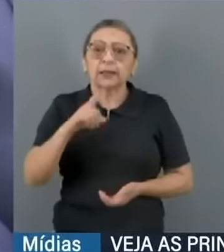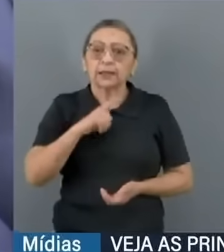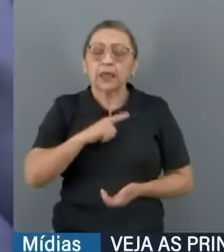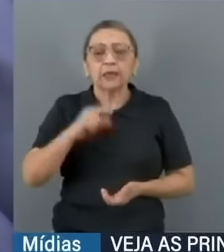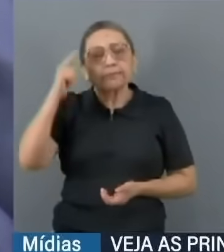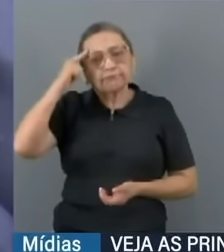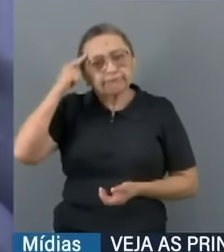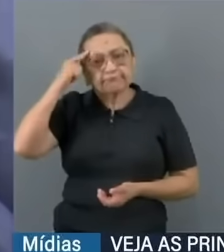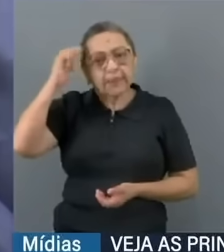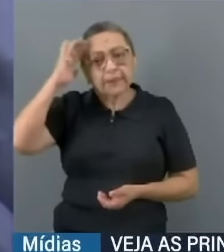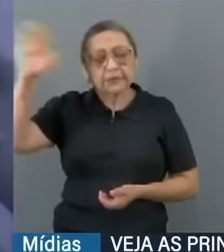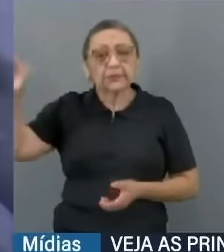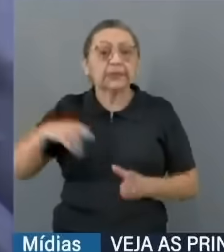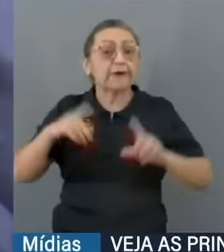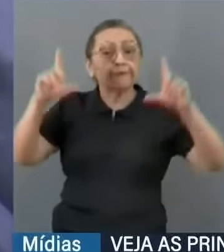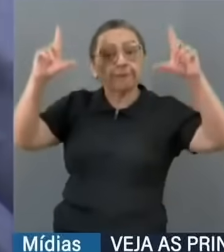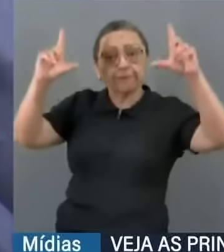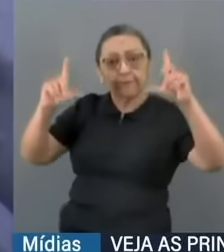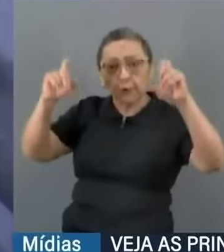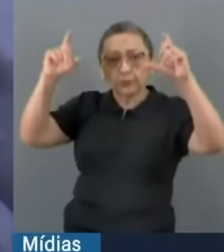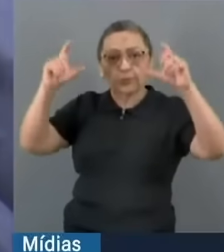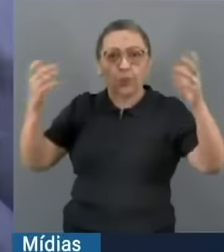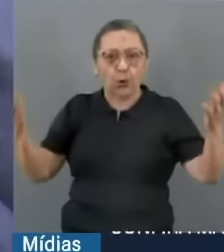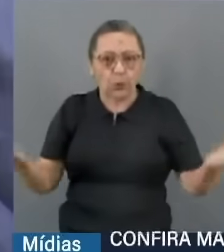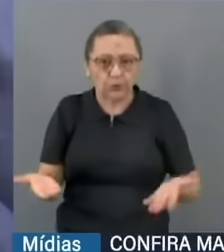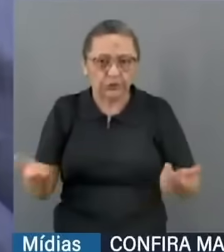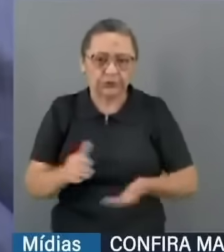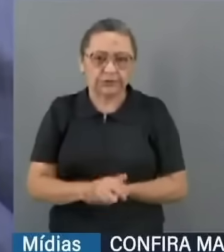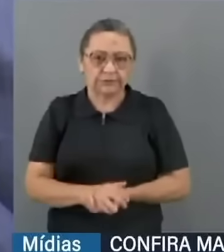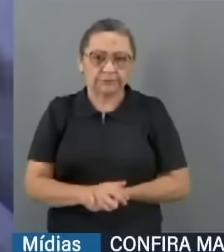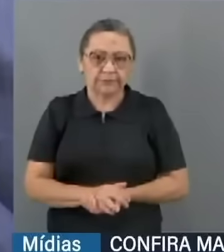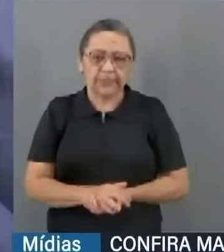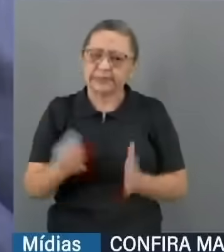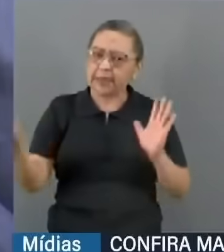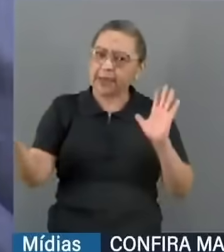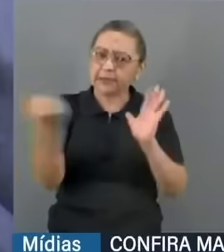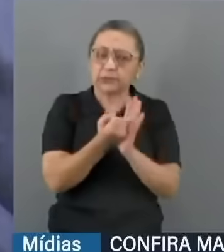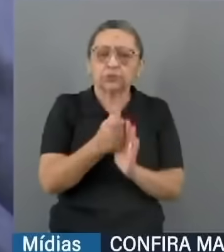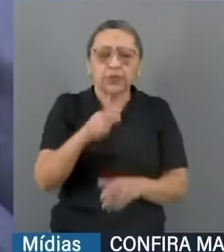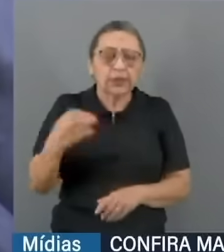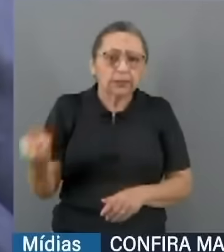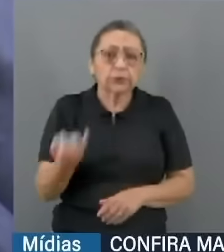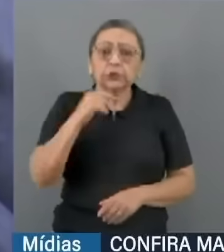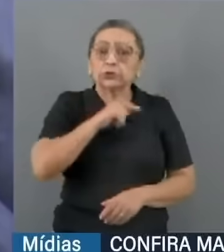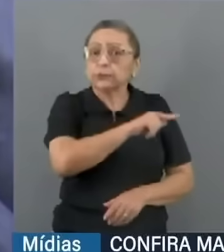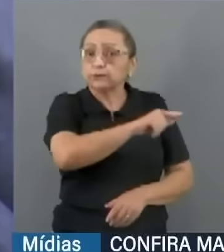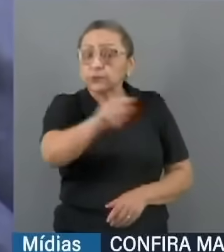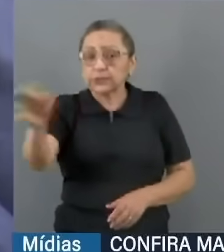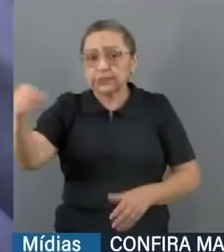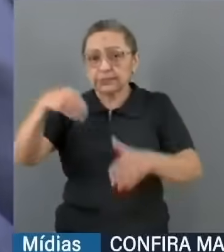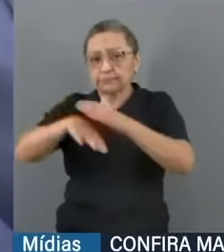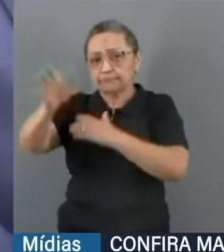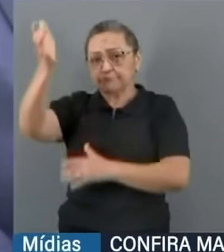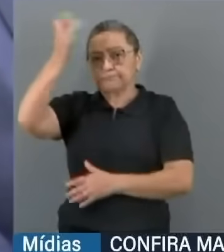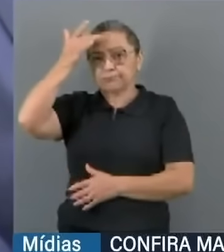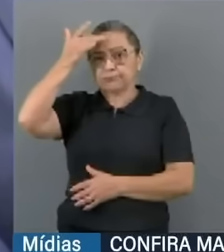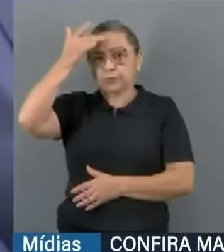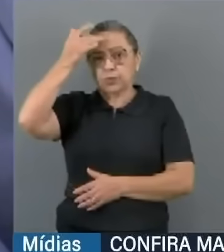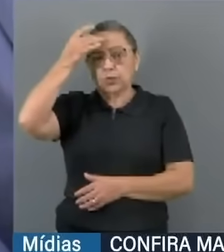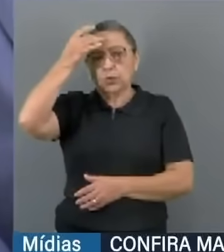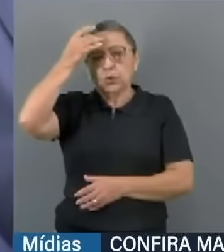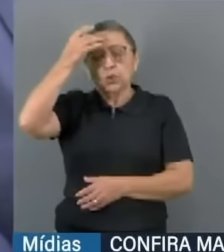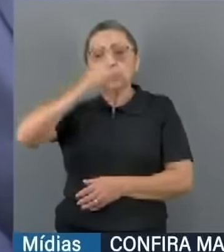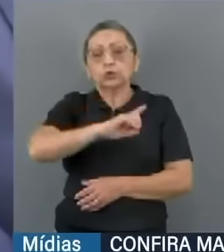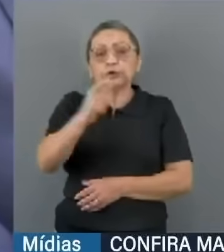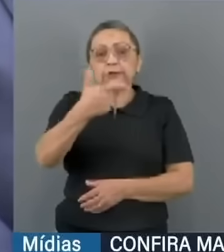noção da fotografia do dia de hoje. É importante que vocês guardem na memória de vocês o